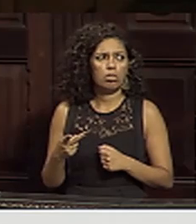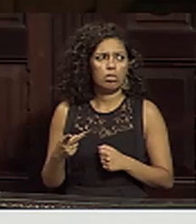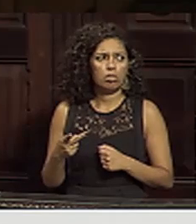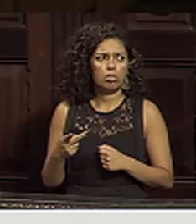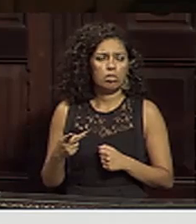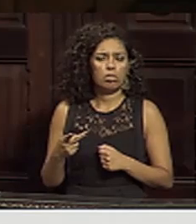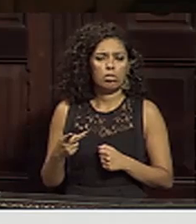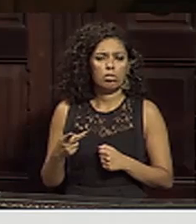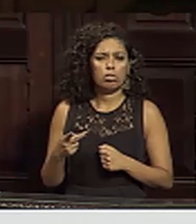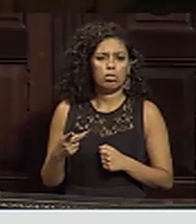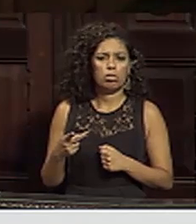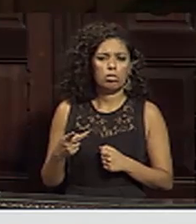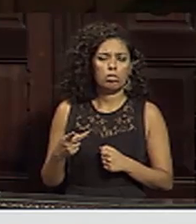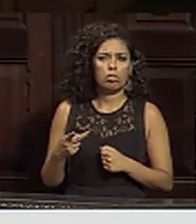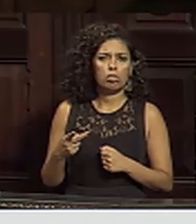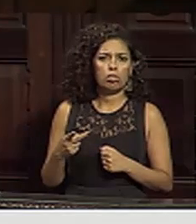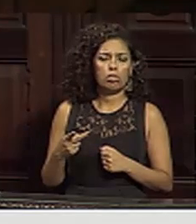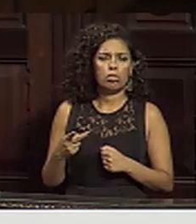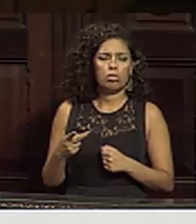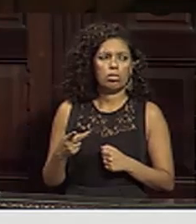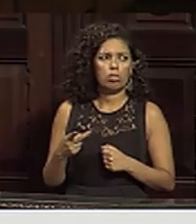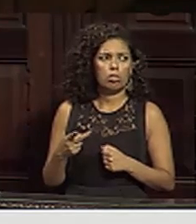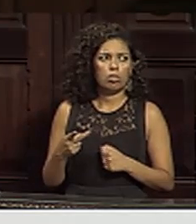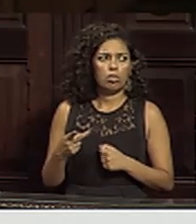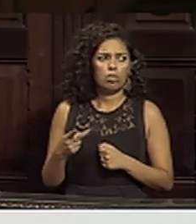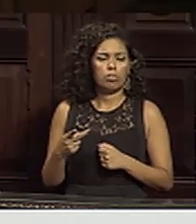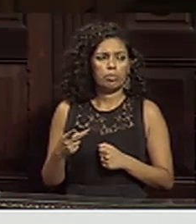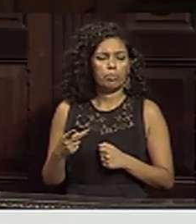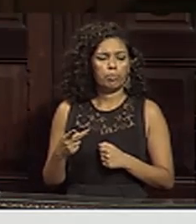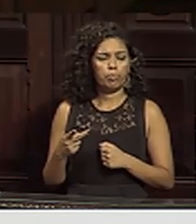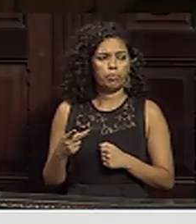como é deputado Eliomar Coelho.